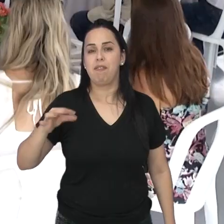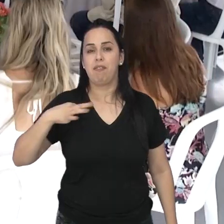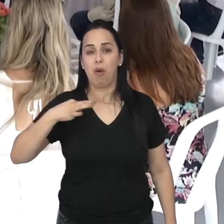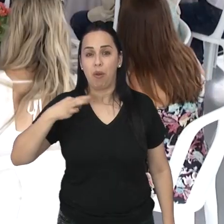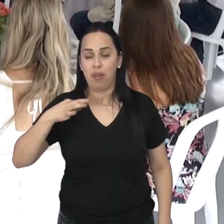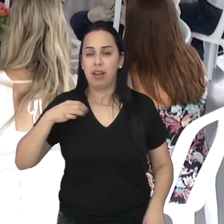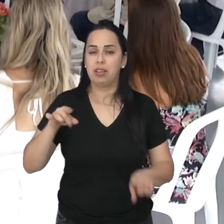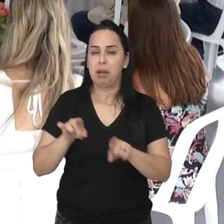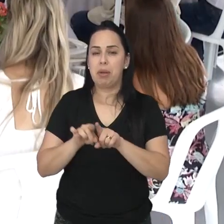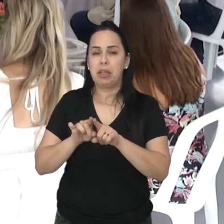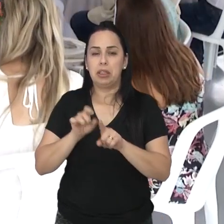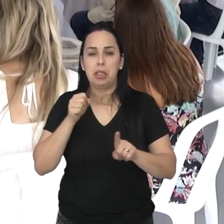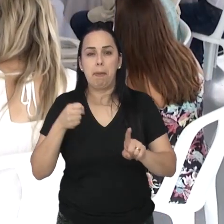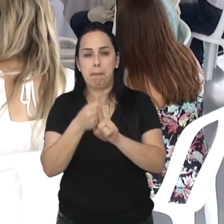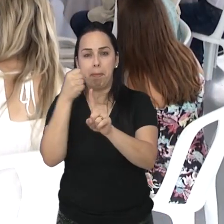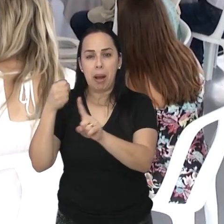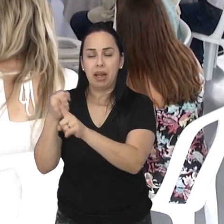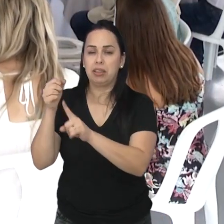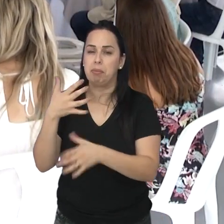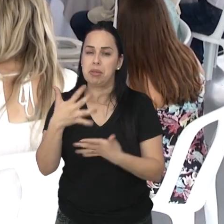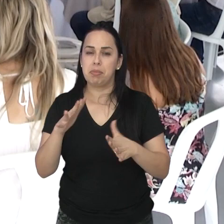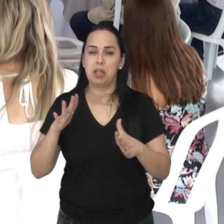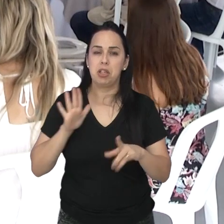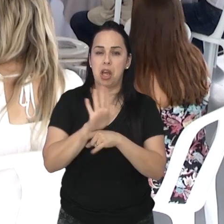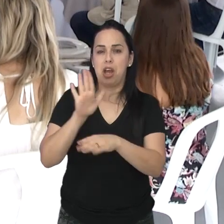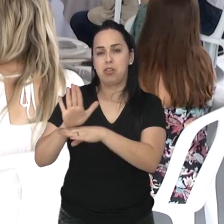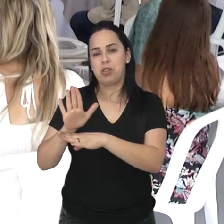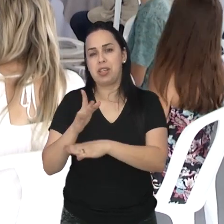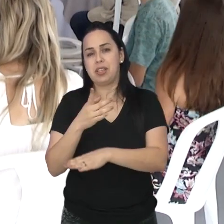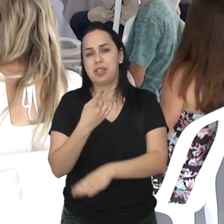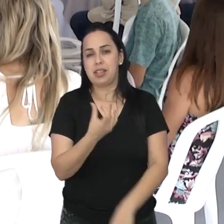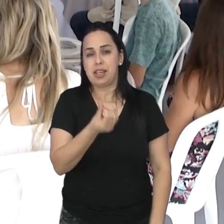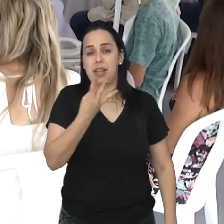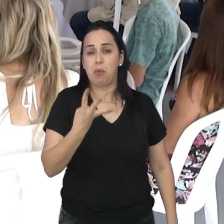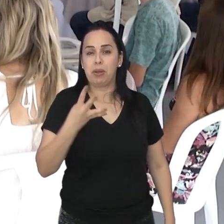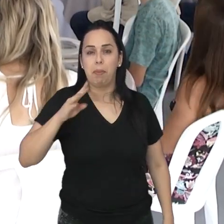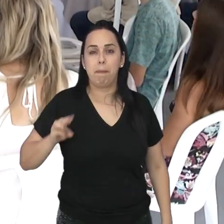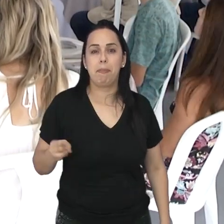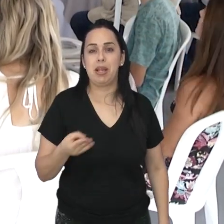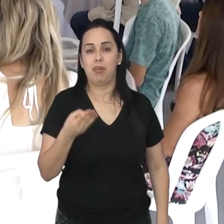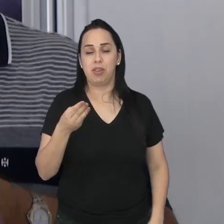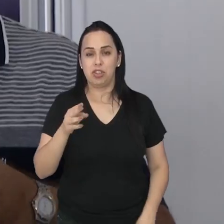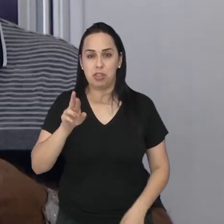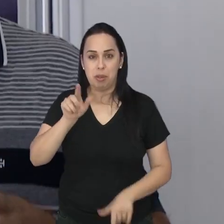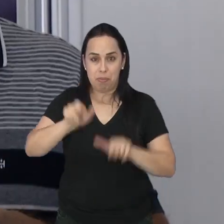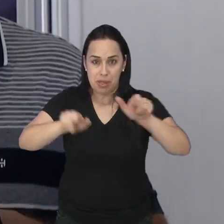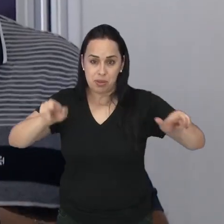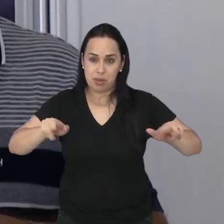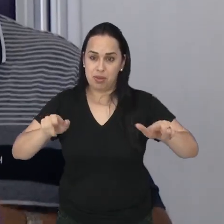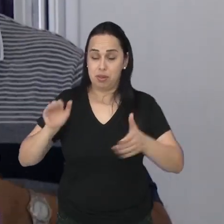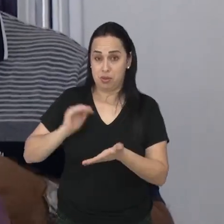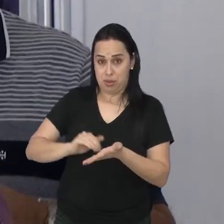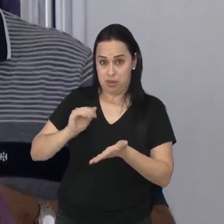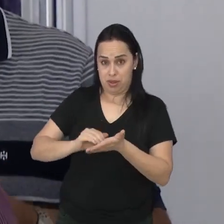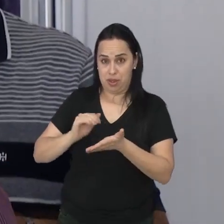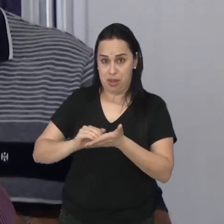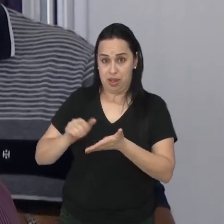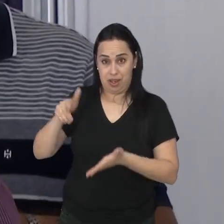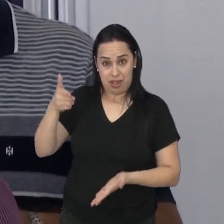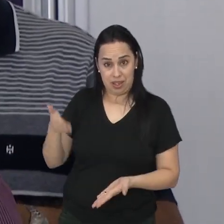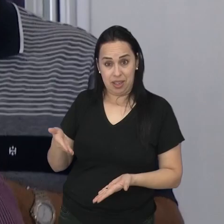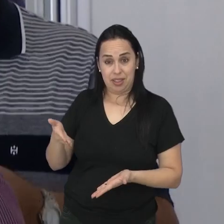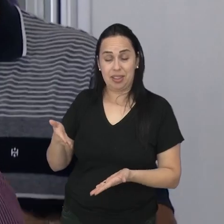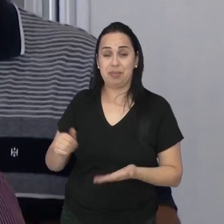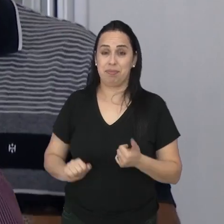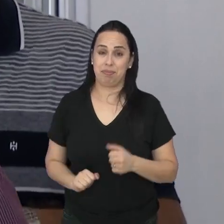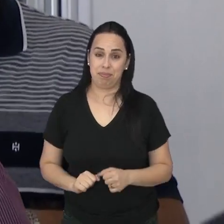voluntários afeta diretamente cerca de 64 milhões de pessoas. Para o secretário executivo da ACM